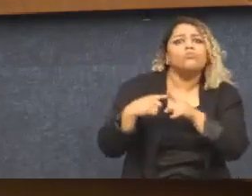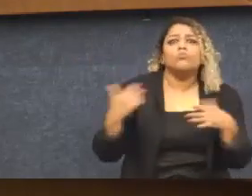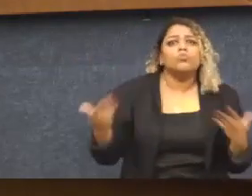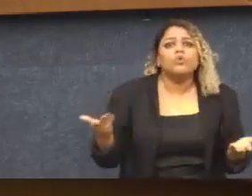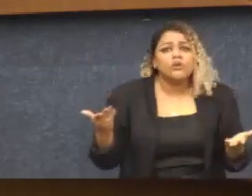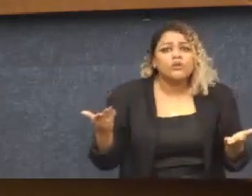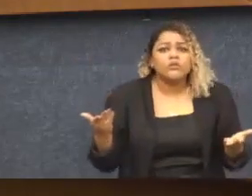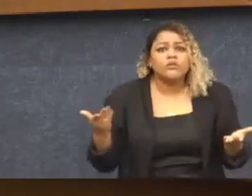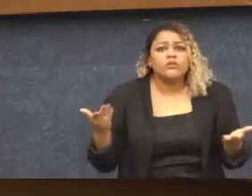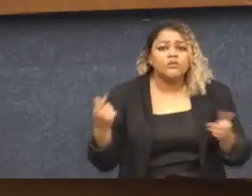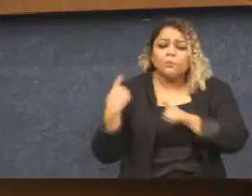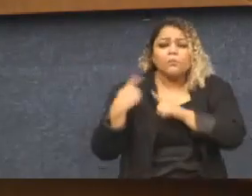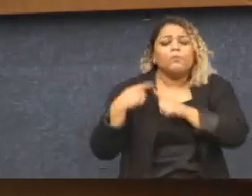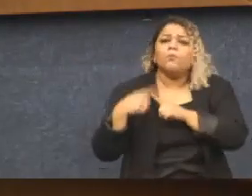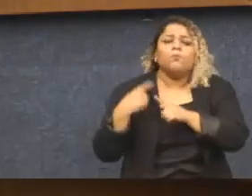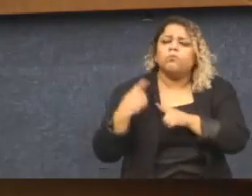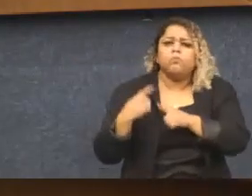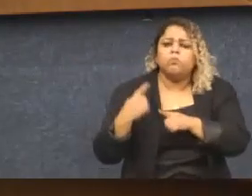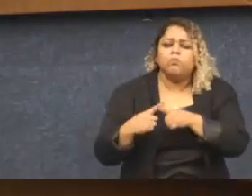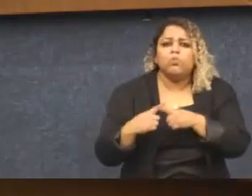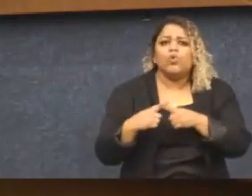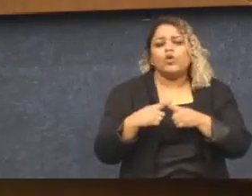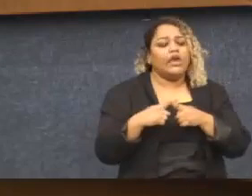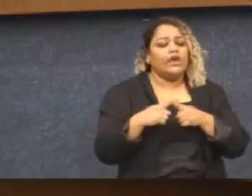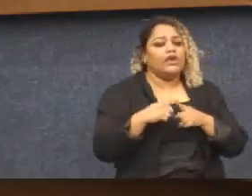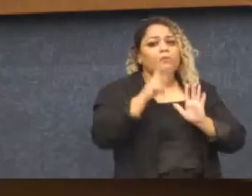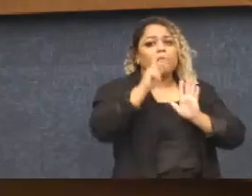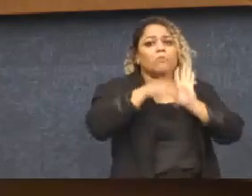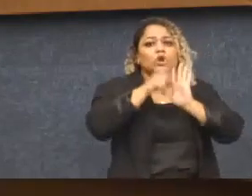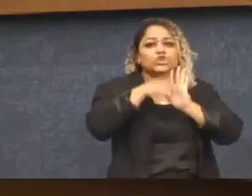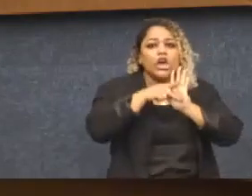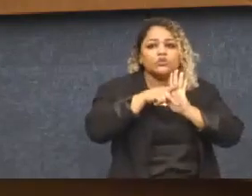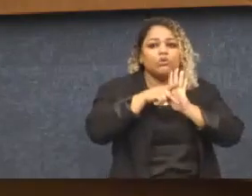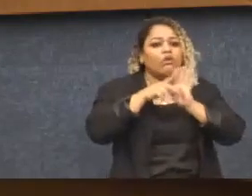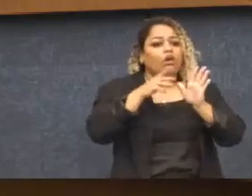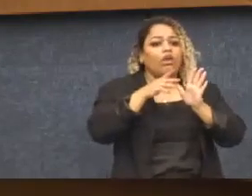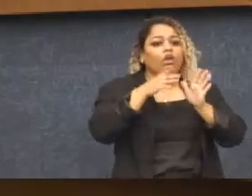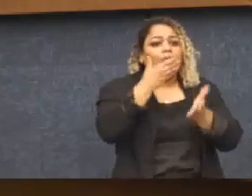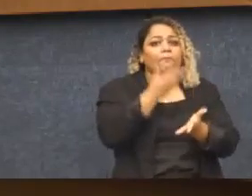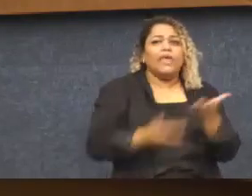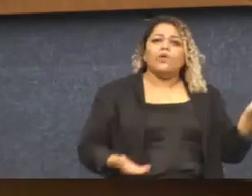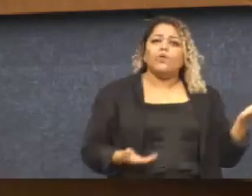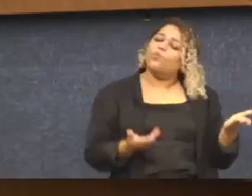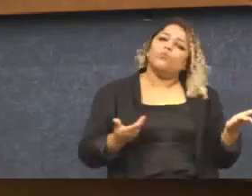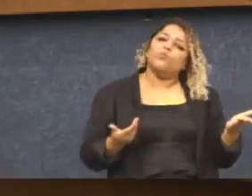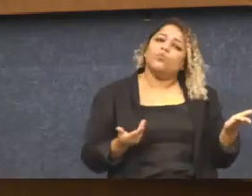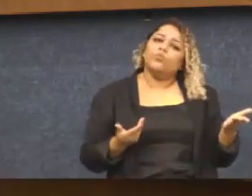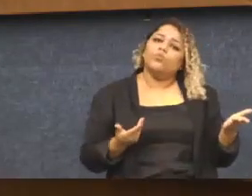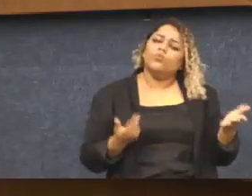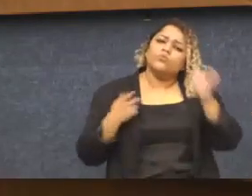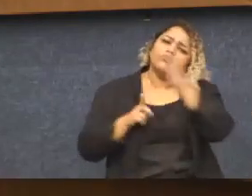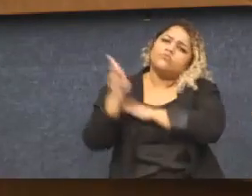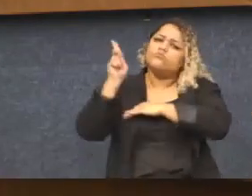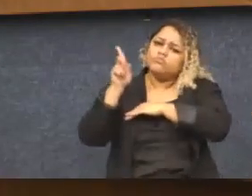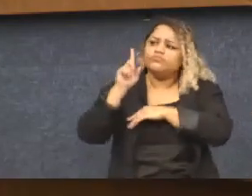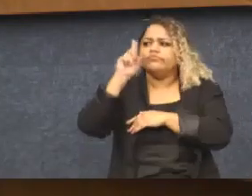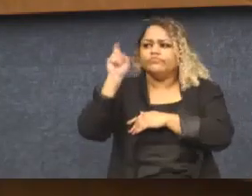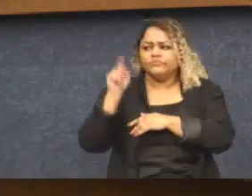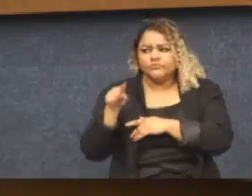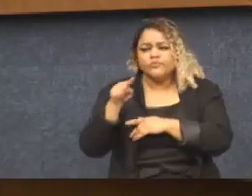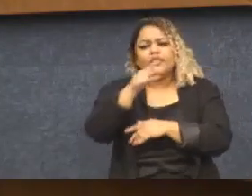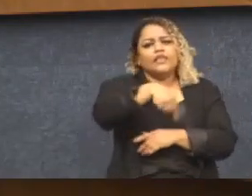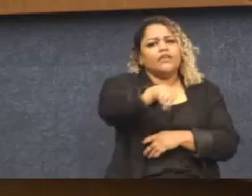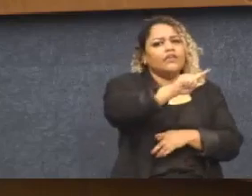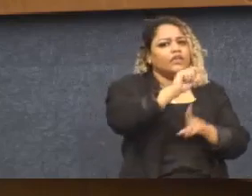Por que que vocês definiram voltar para a estaca zero? Então, fica esse questionamento e um alerta para a sociedade.